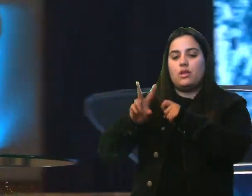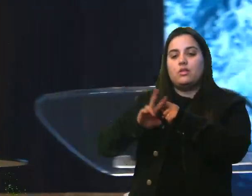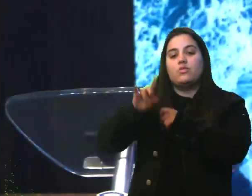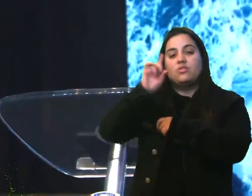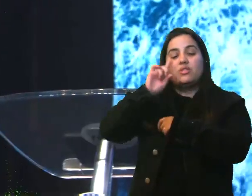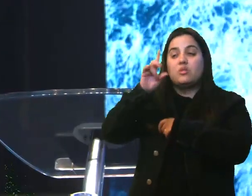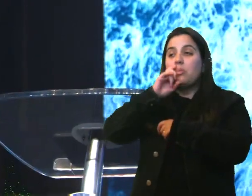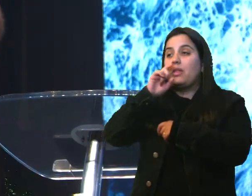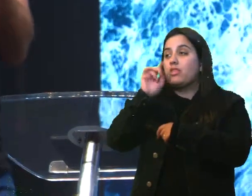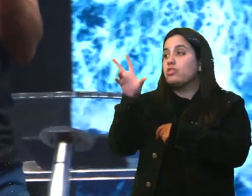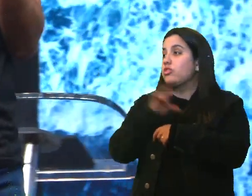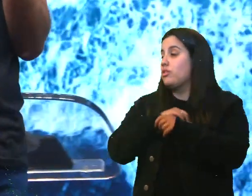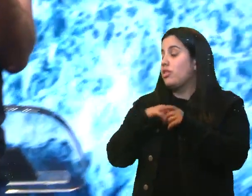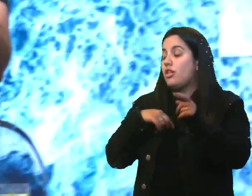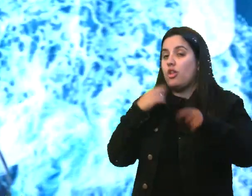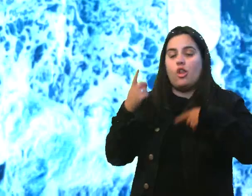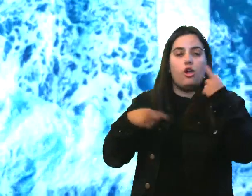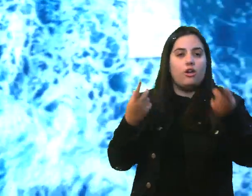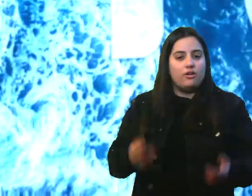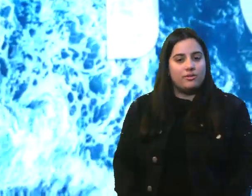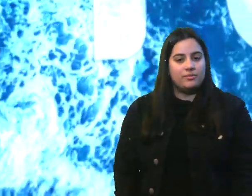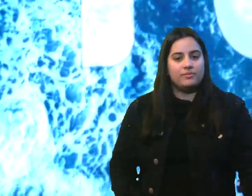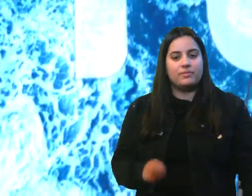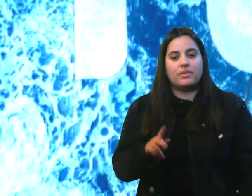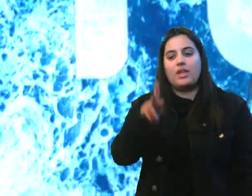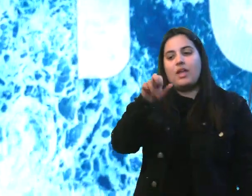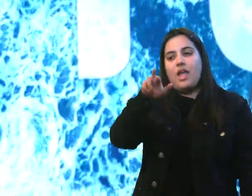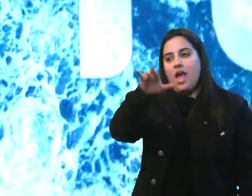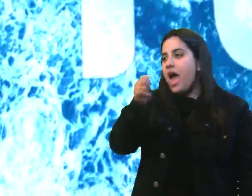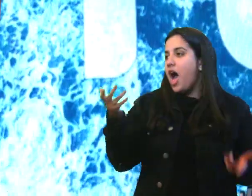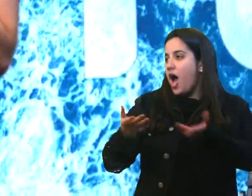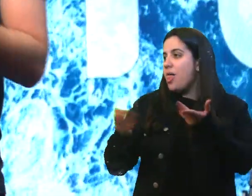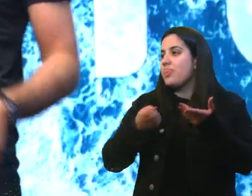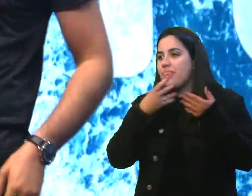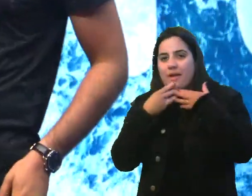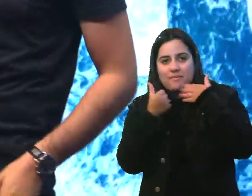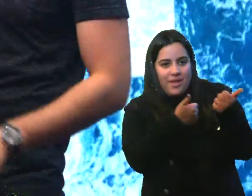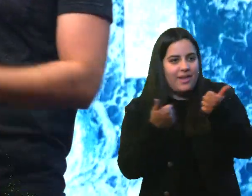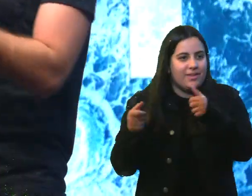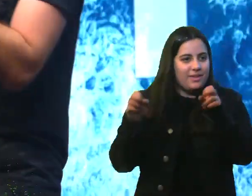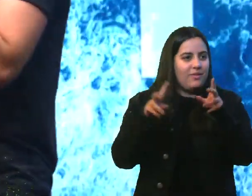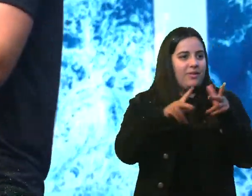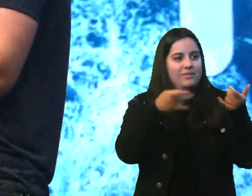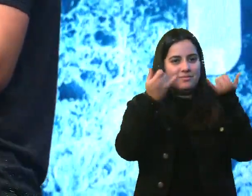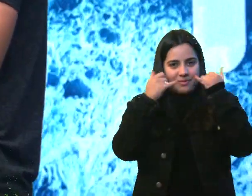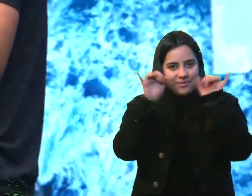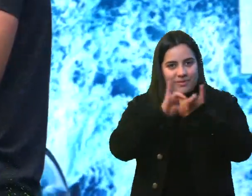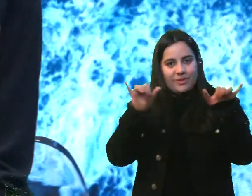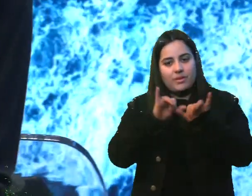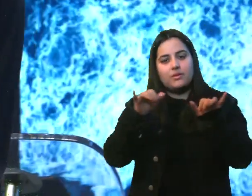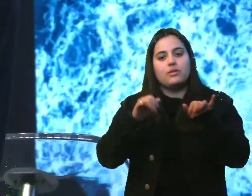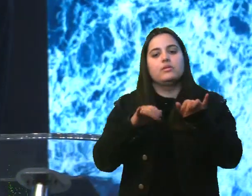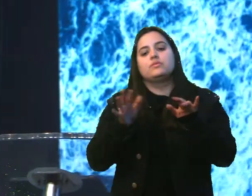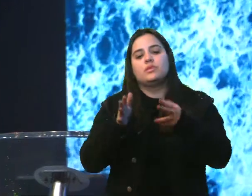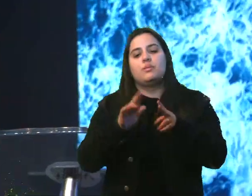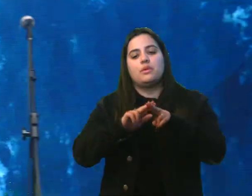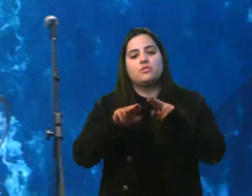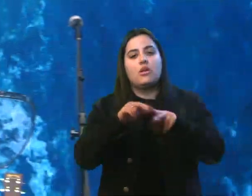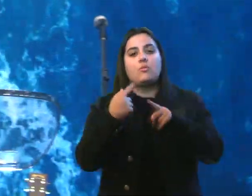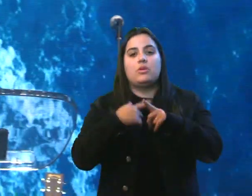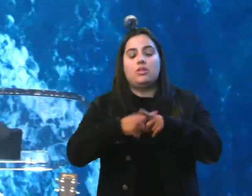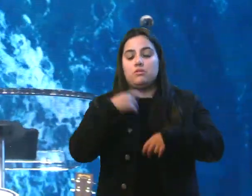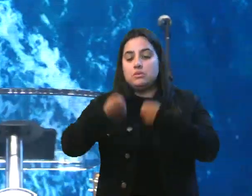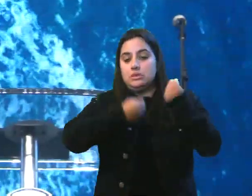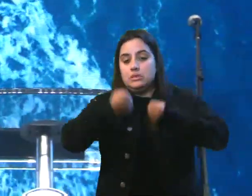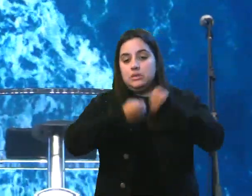foi uma loucura. Kiara está bem, tá? Agora só a título de informação. As patinhas dela se machucaram porque ela correu